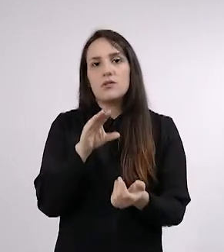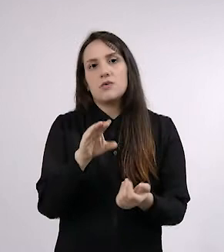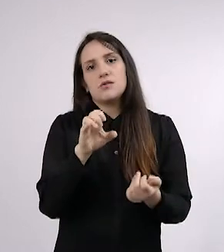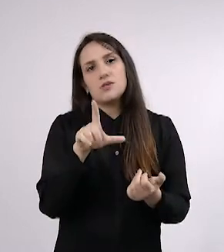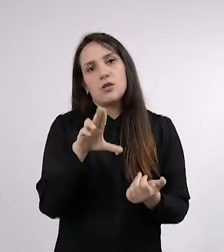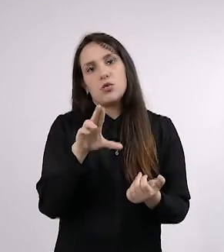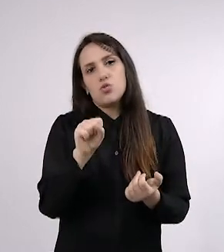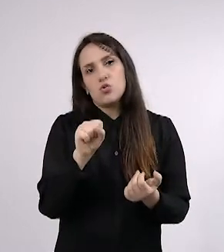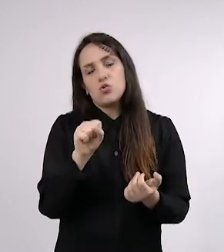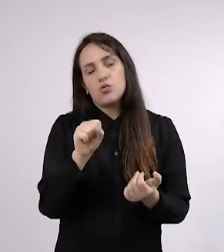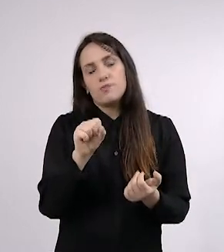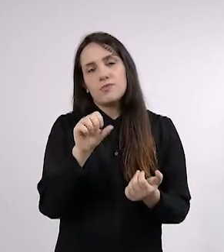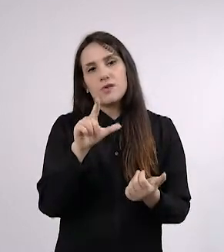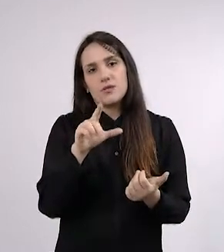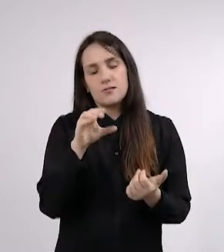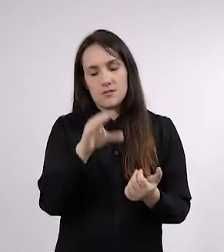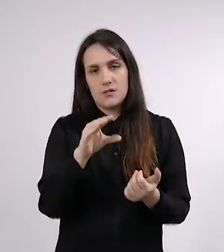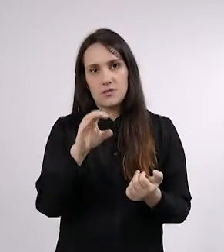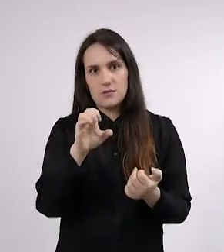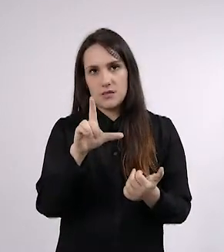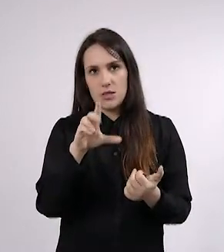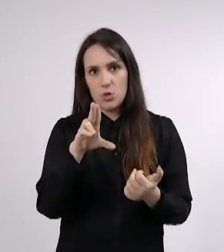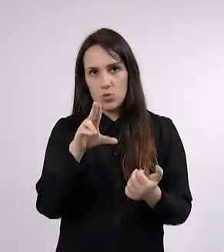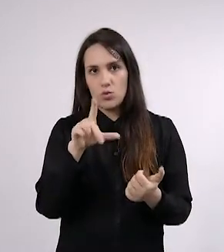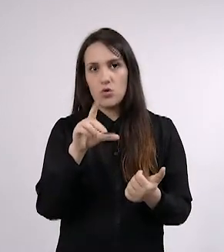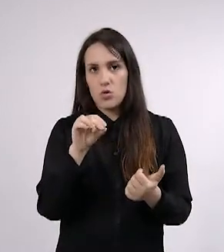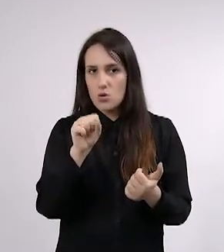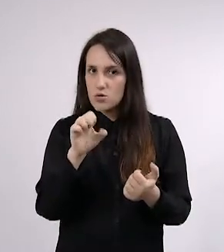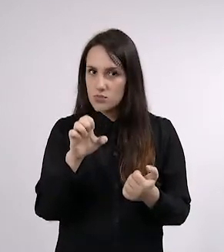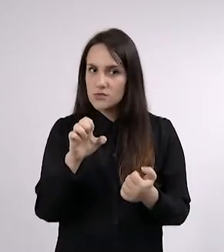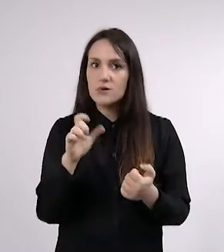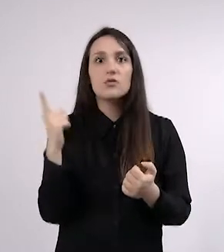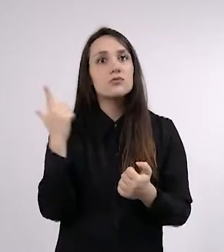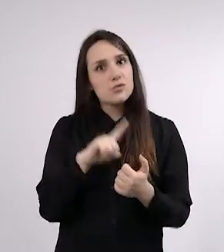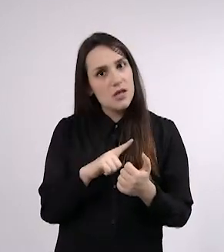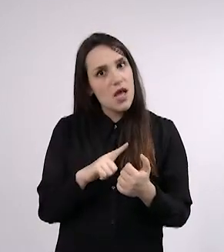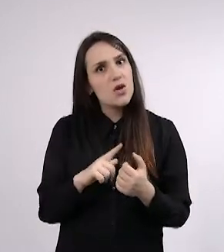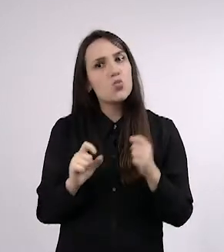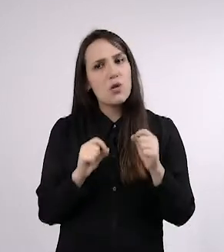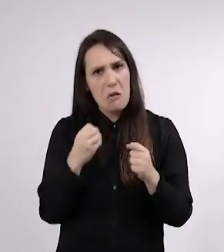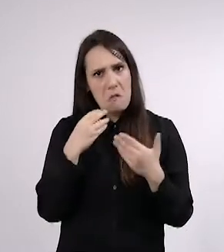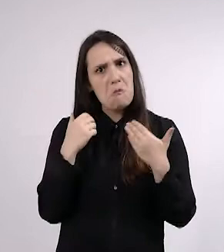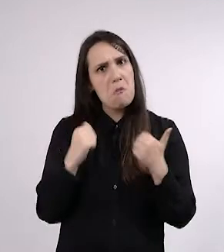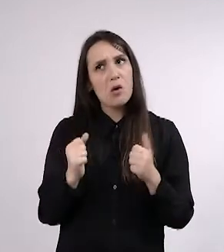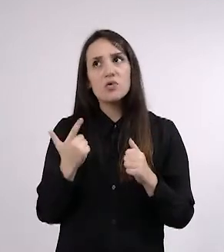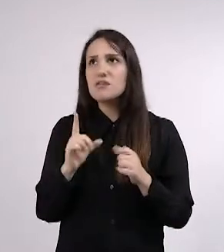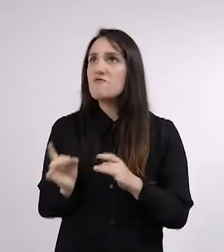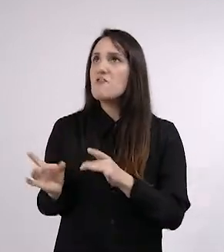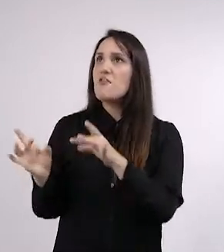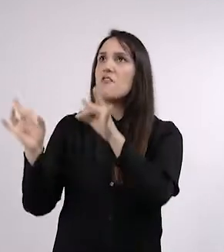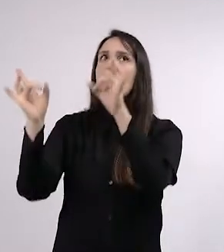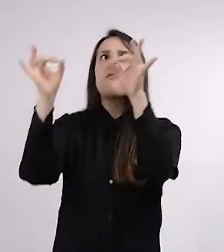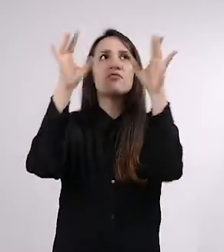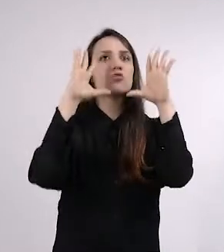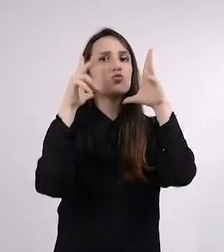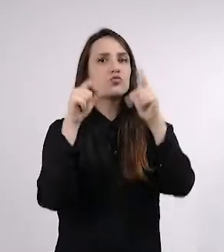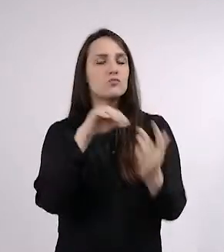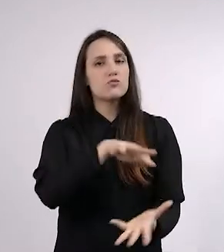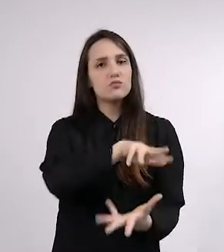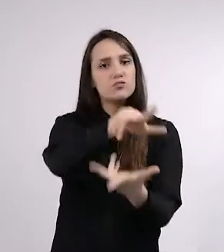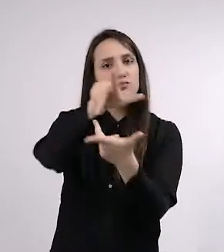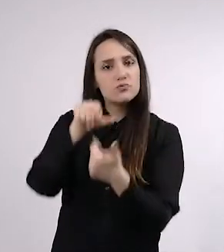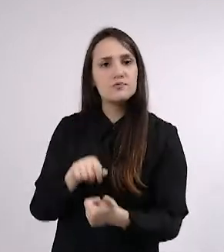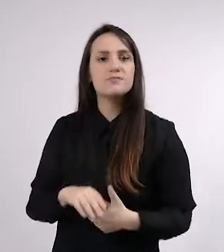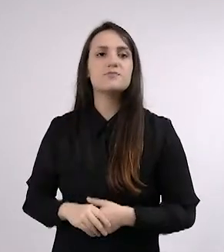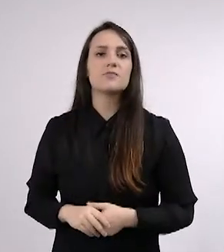são cadeias produtivas muito robustas e exportam para o mundo inteiro. Então isso vai muito bem. A atividade primária e